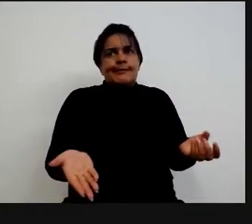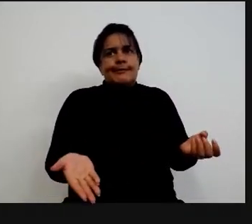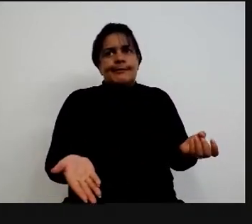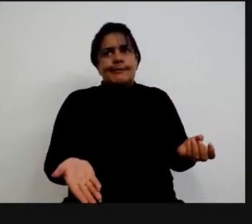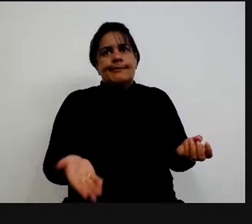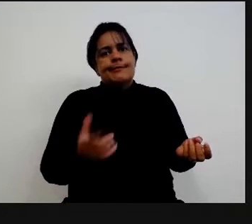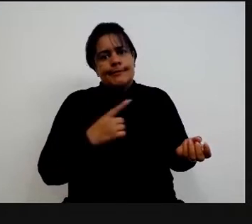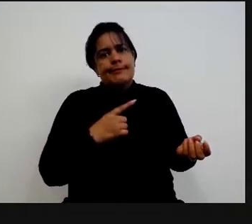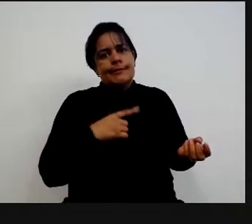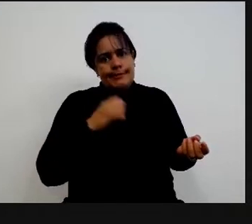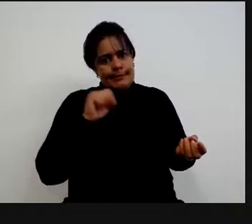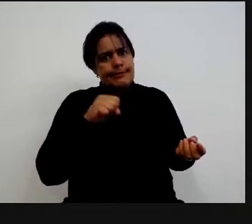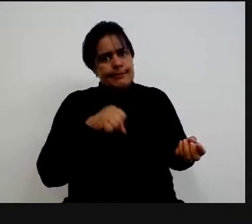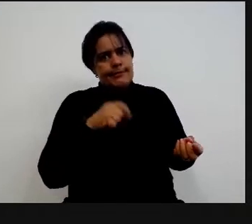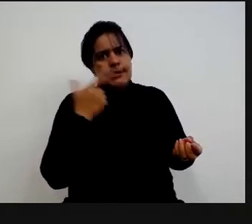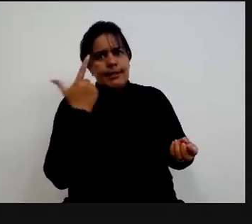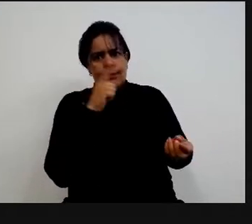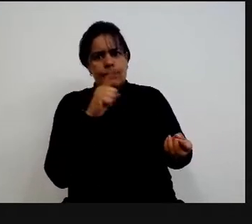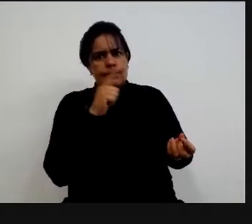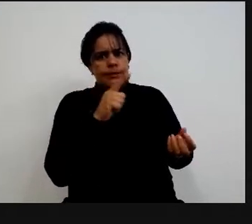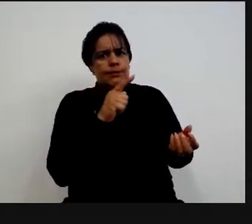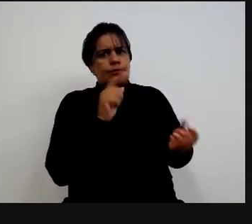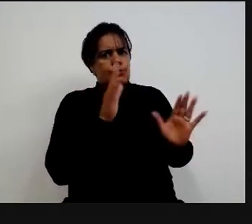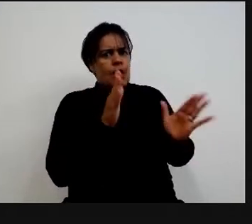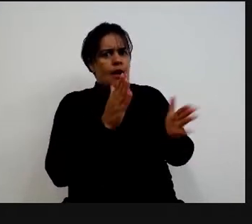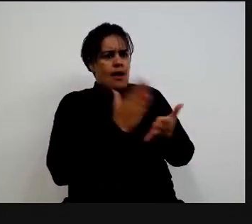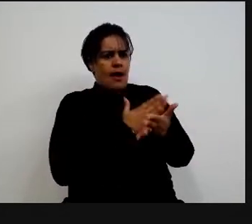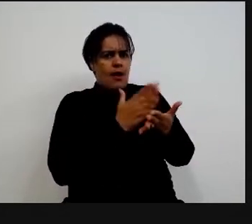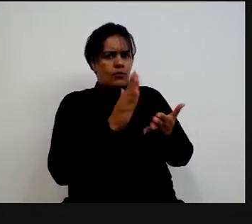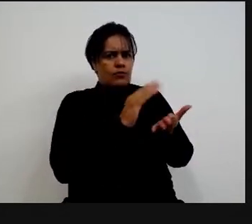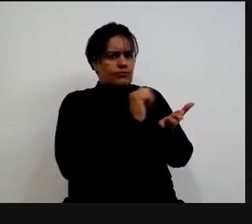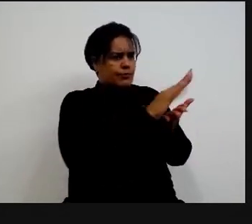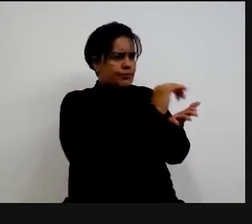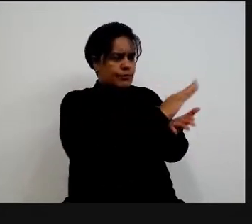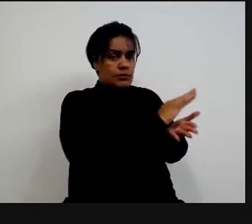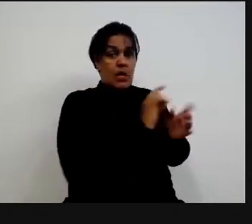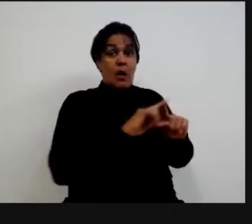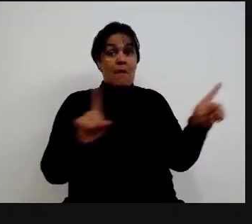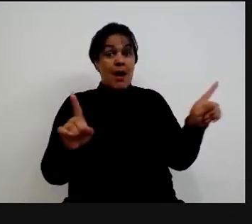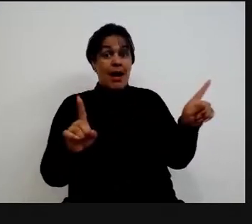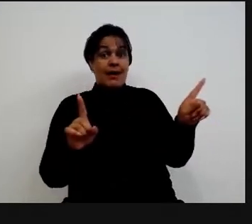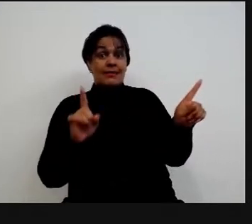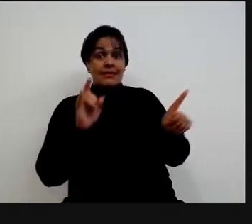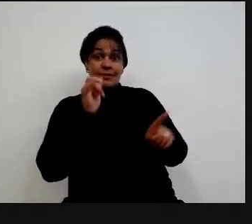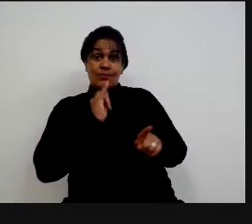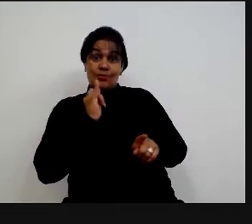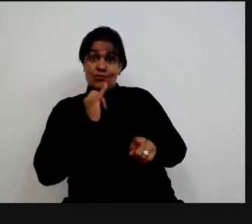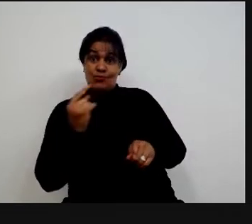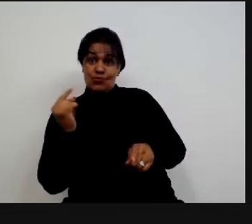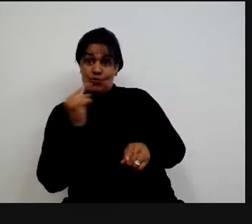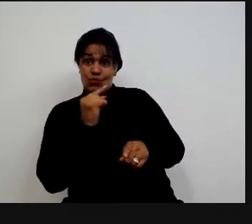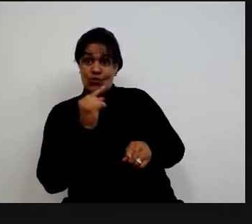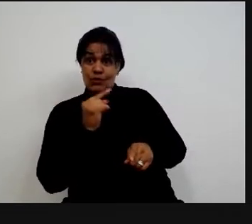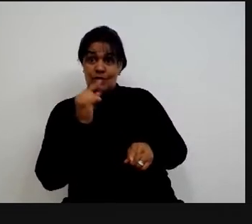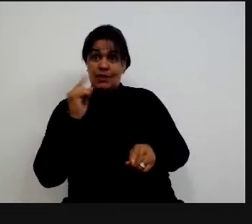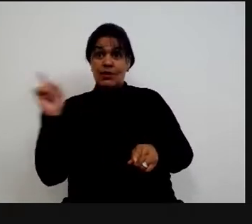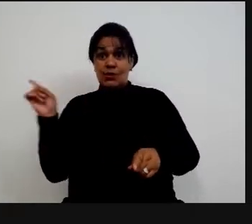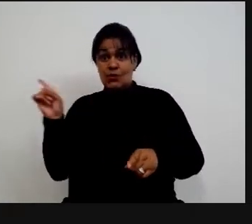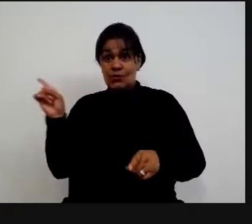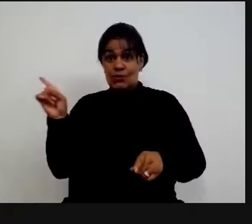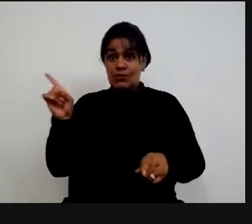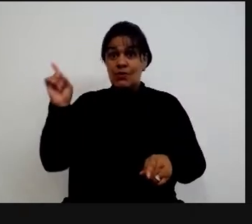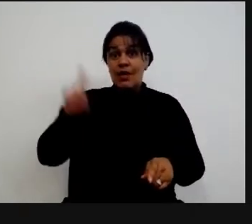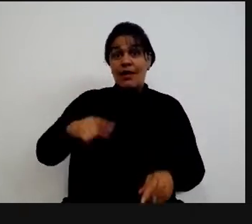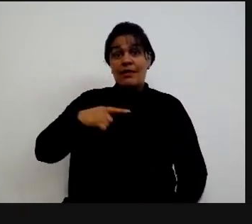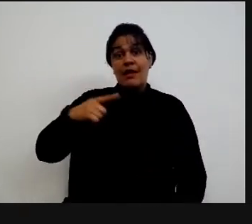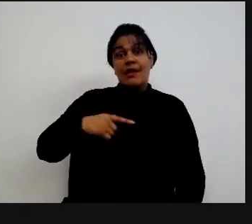de aposentadoria, isso fomentou a saída de muita gente, mas eu tenho 38 anos de Senado. Quando eu entrei no Senado, eu trabalhava